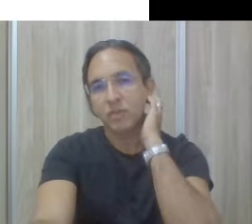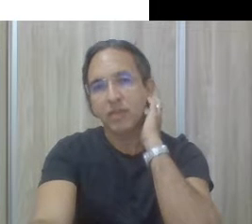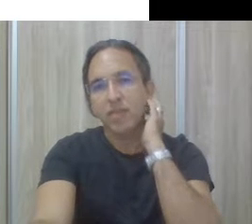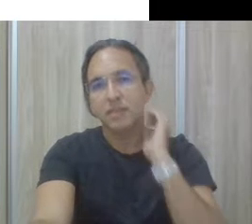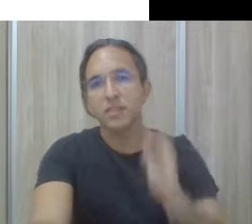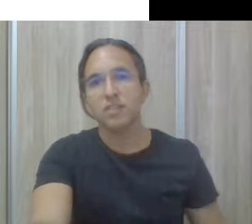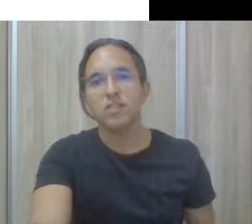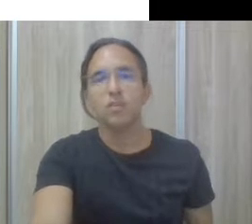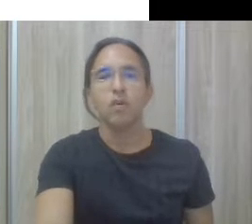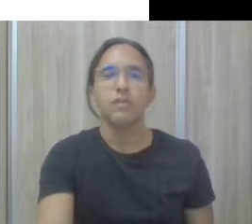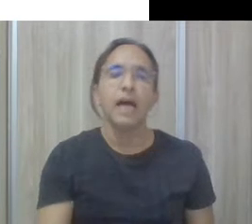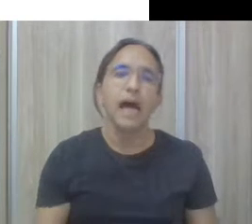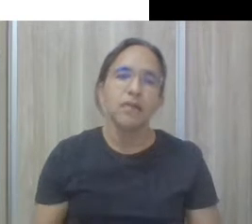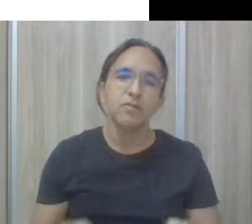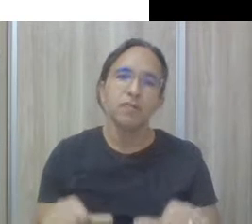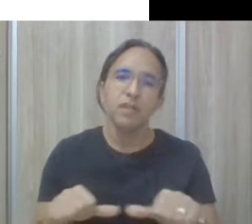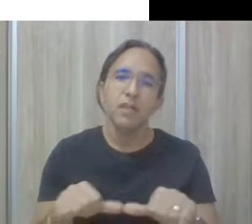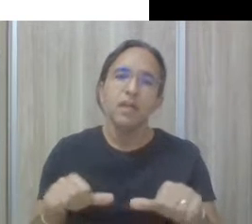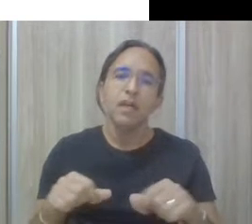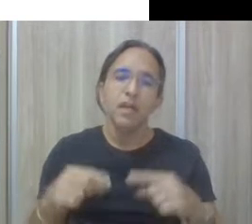dessas mudanças, desses